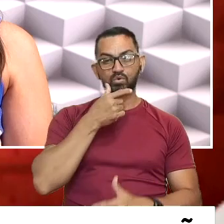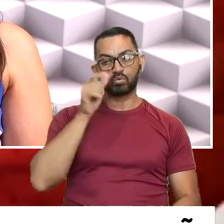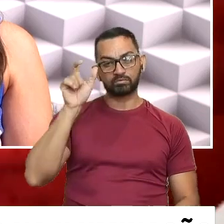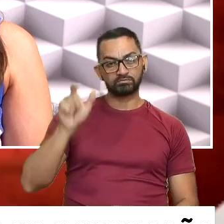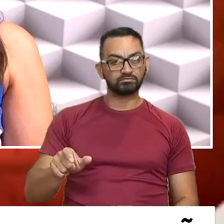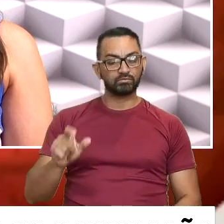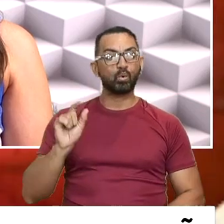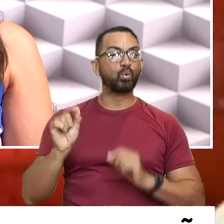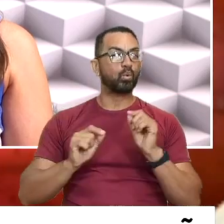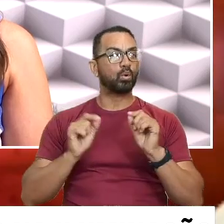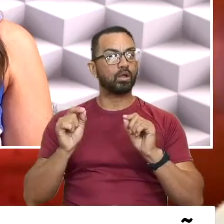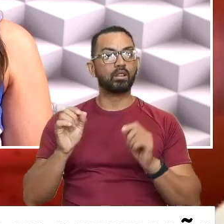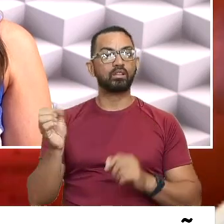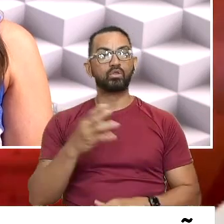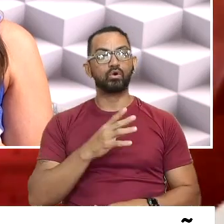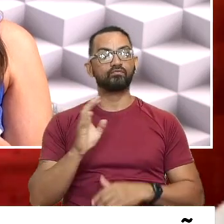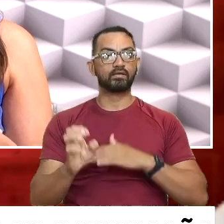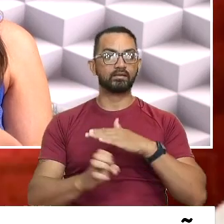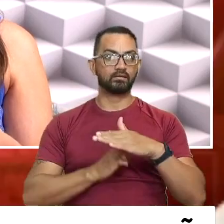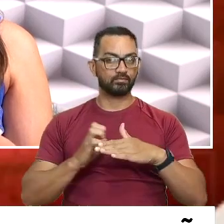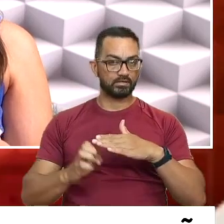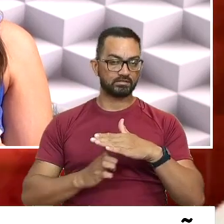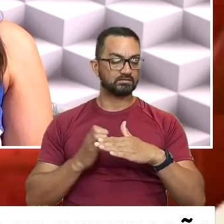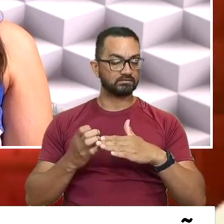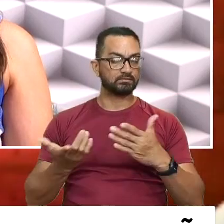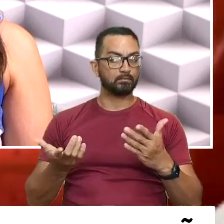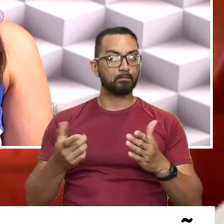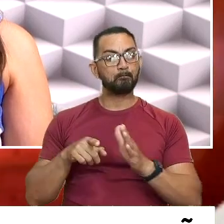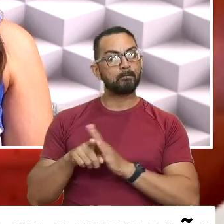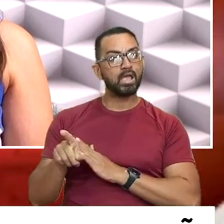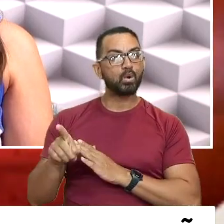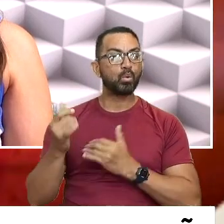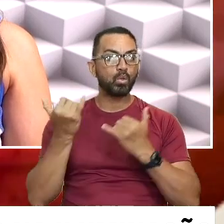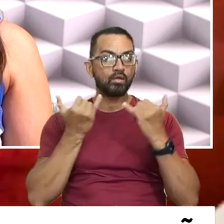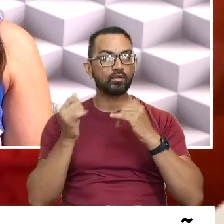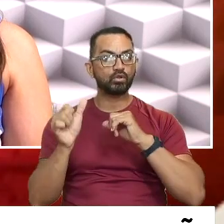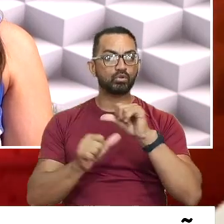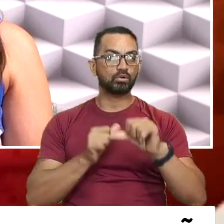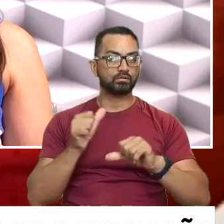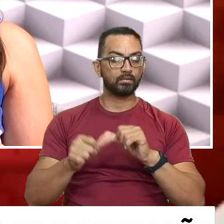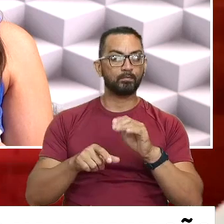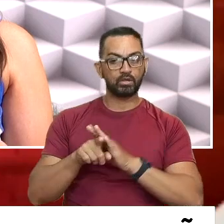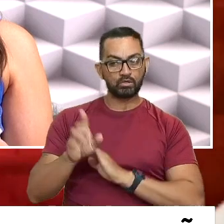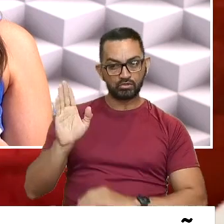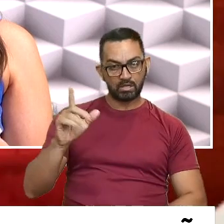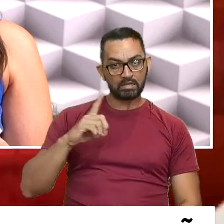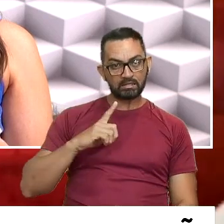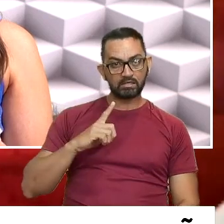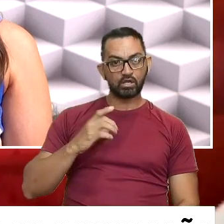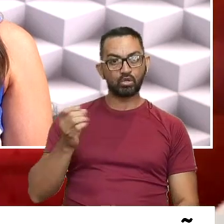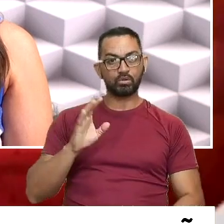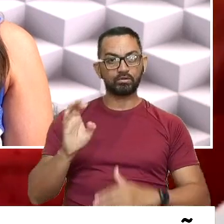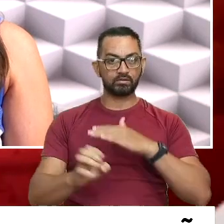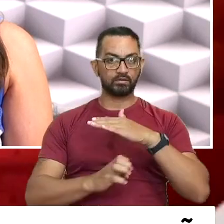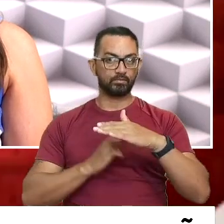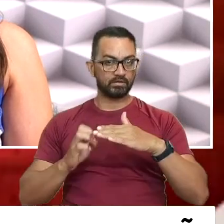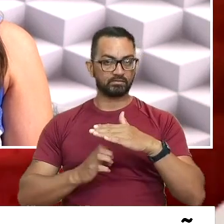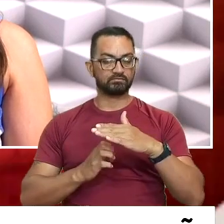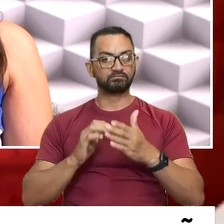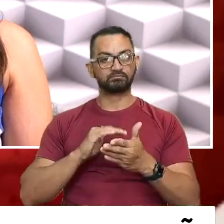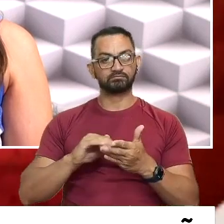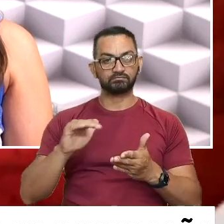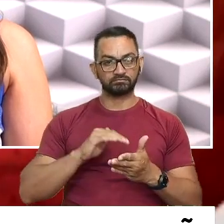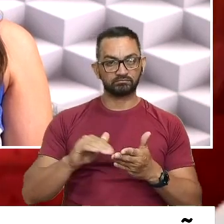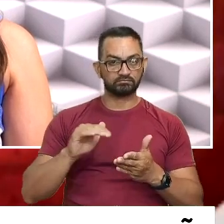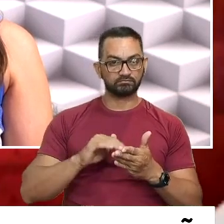ele sobre essa questão da nova empresa, não é? Quando eu recebi algumas informações de que estava sendo trocado, perguntei se já era uma nova